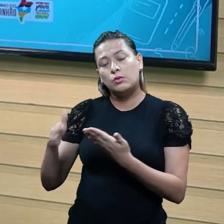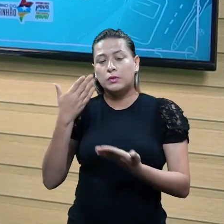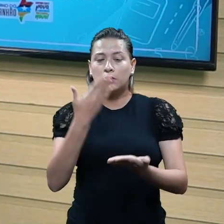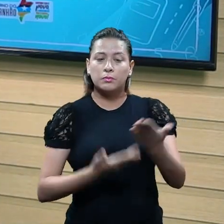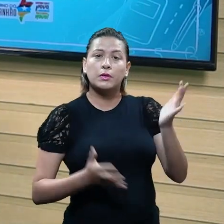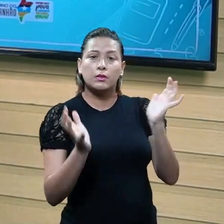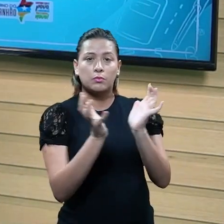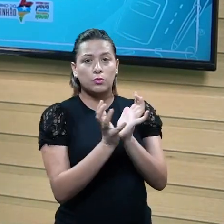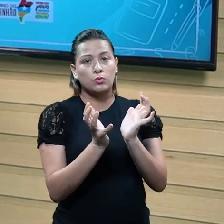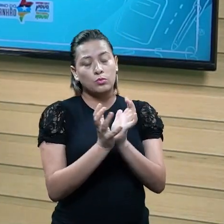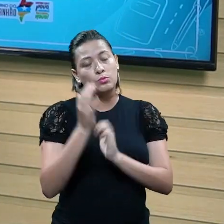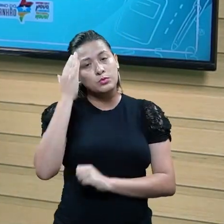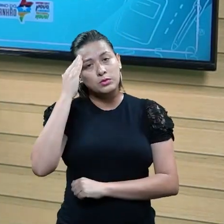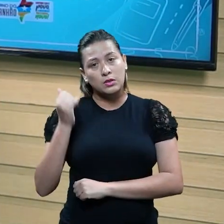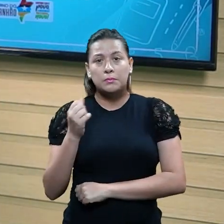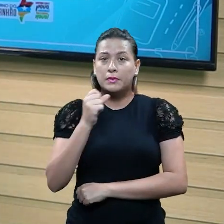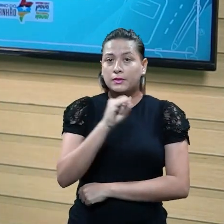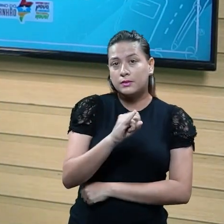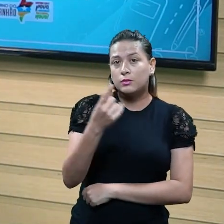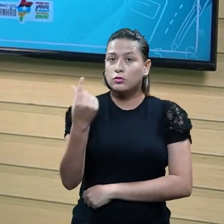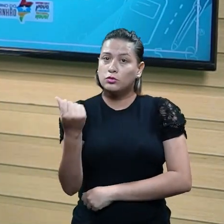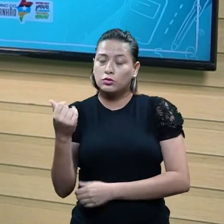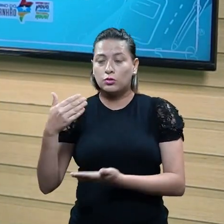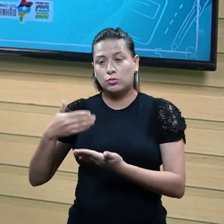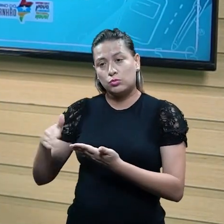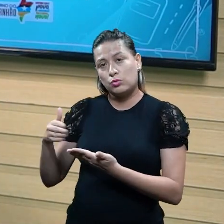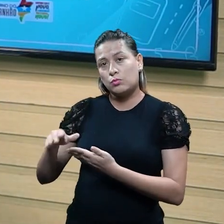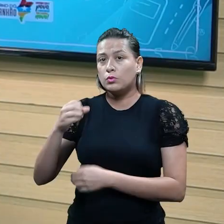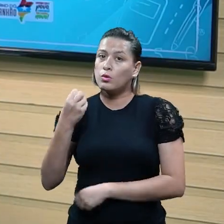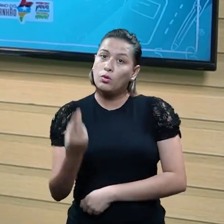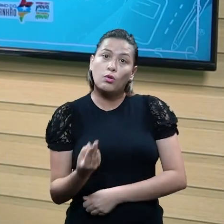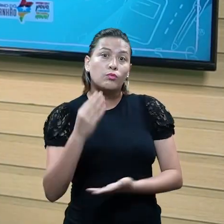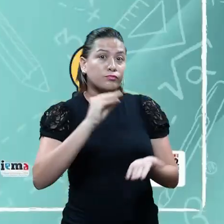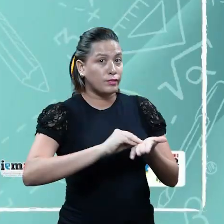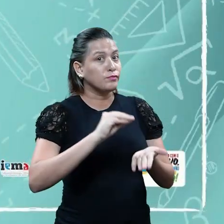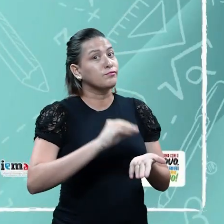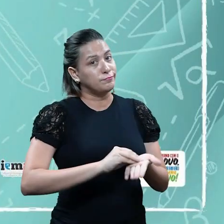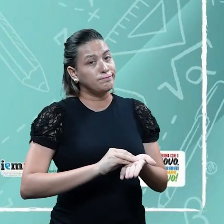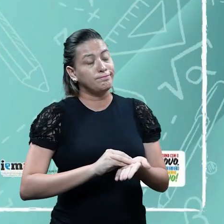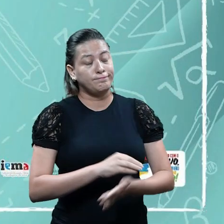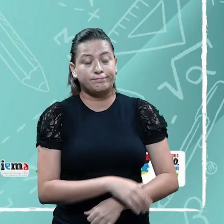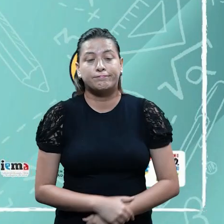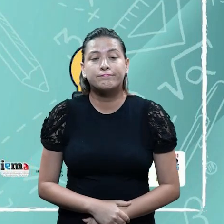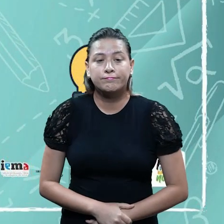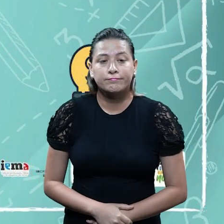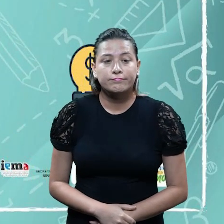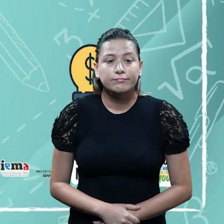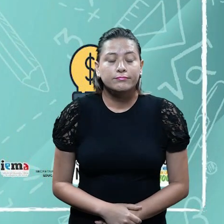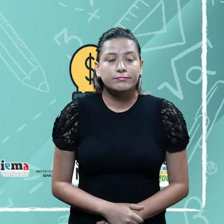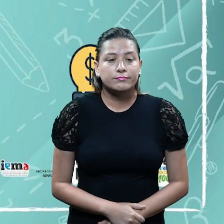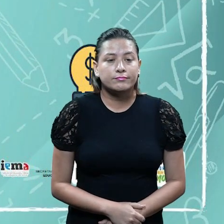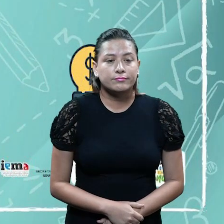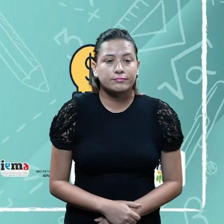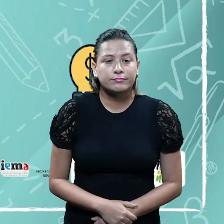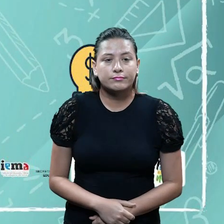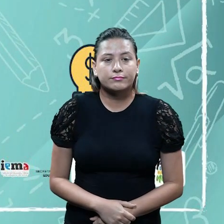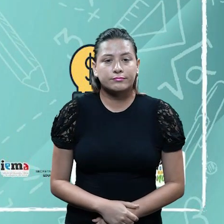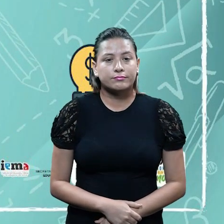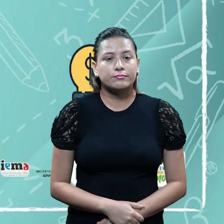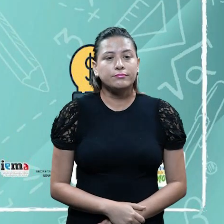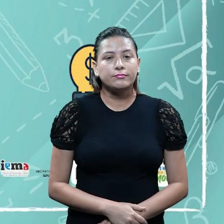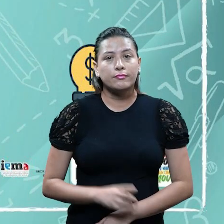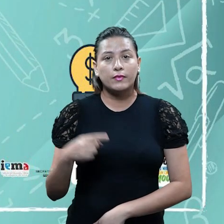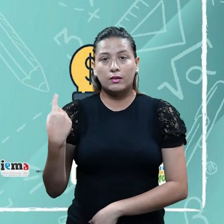seu dinheiro sobrou ou se houve um prejuízo naquele momento. Então, primeiramente, o que a gente